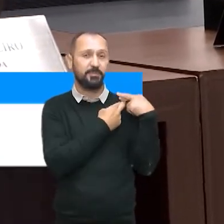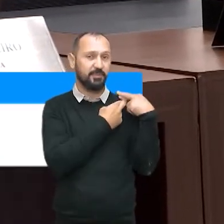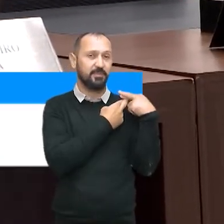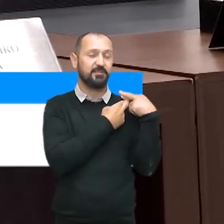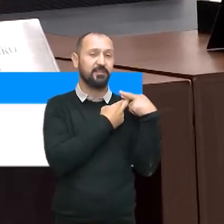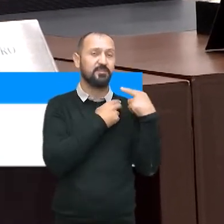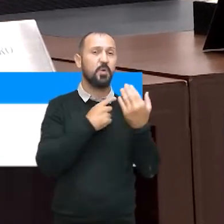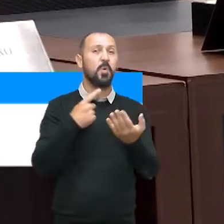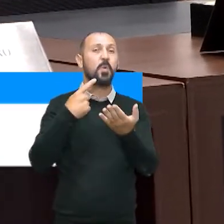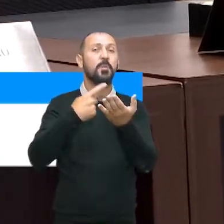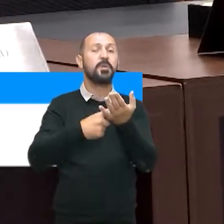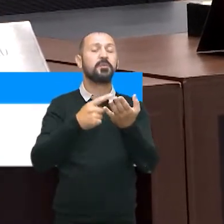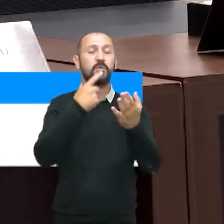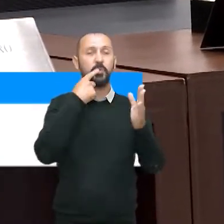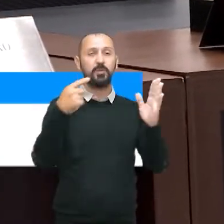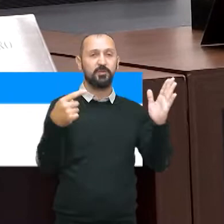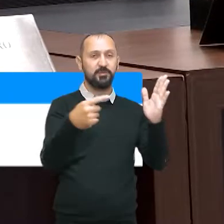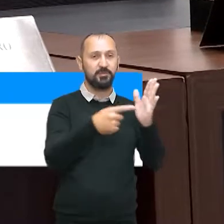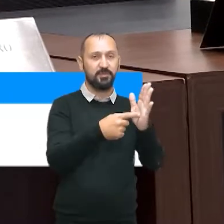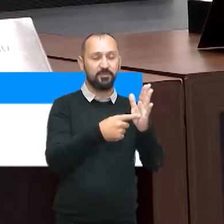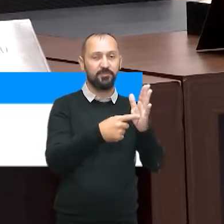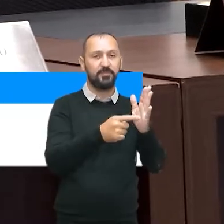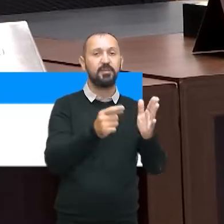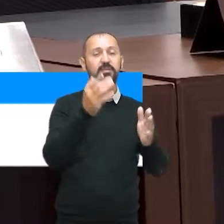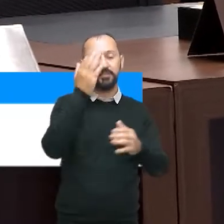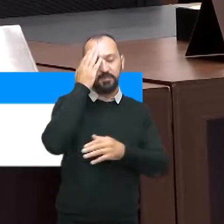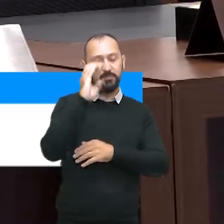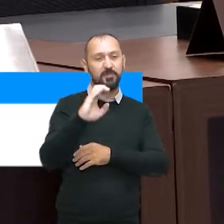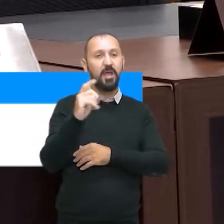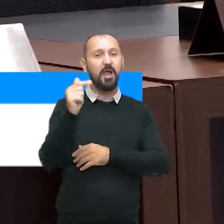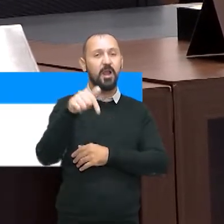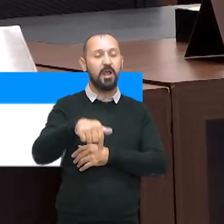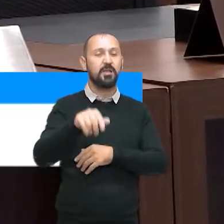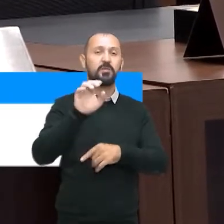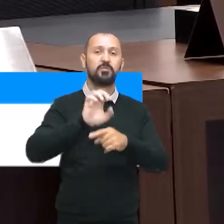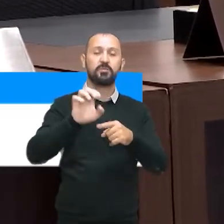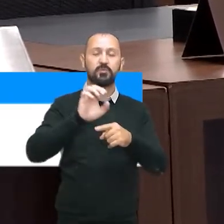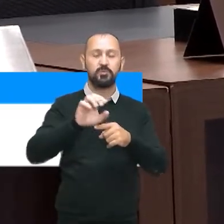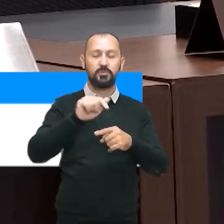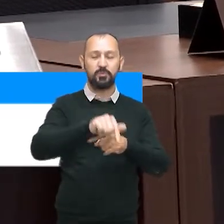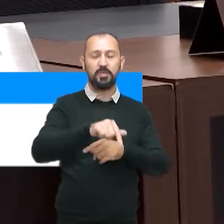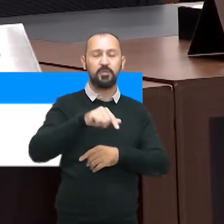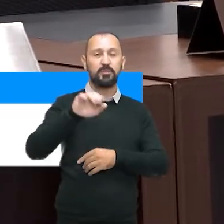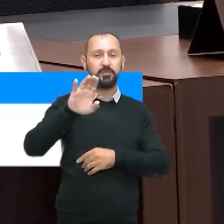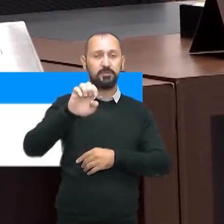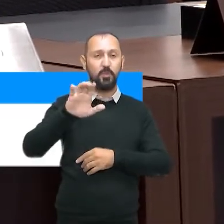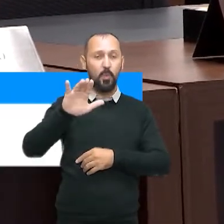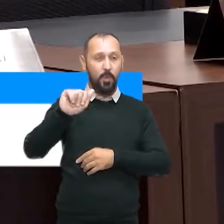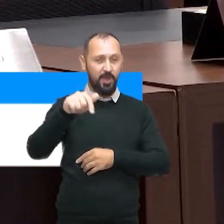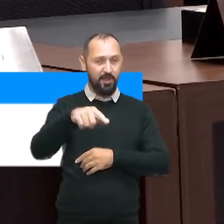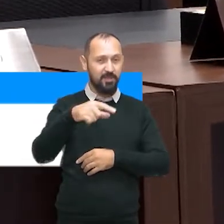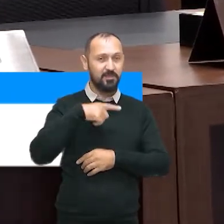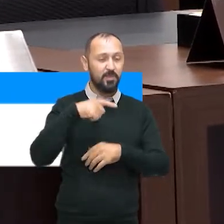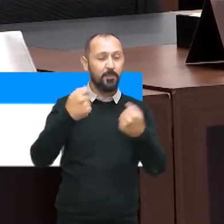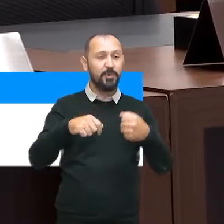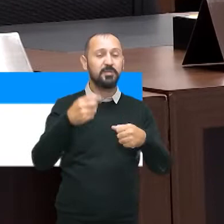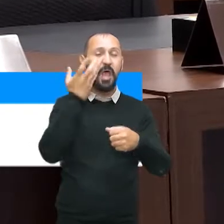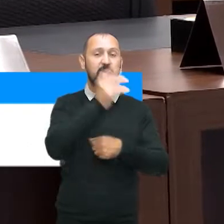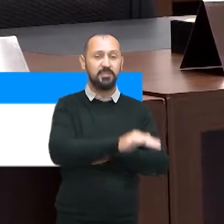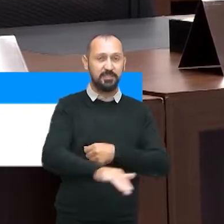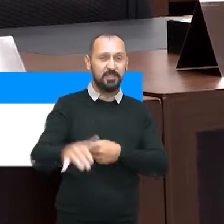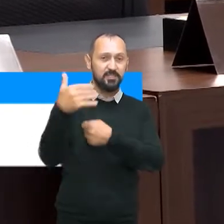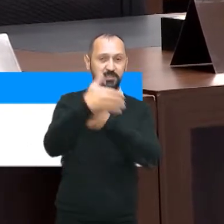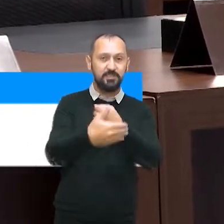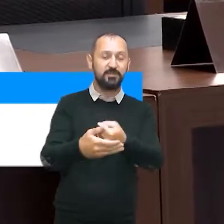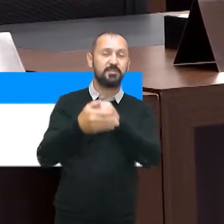a responsabilidade e o compromisso de denunciar. E está muito bem claro aqui no nosso Estatuto da Criança e do Adolescente que nós